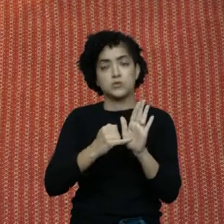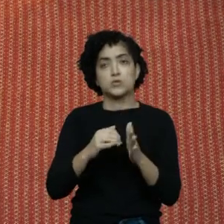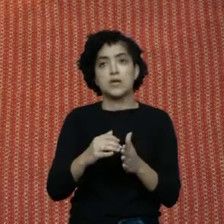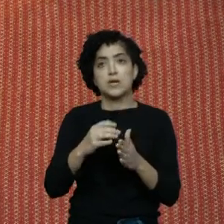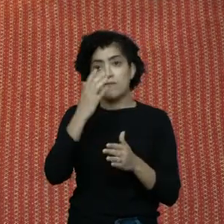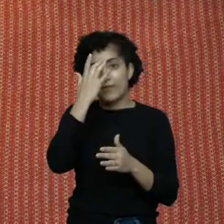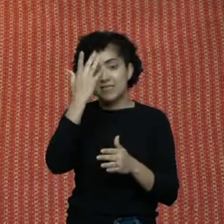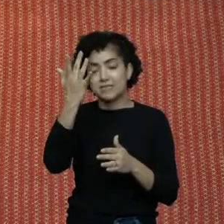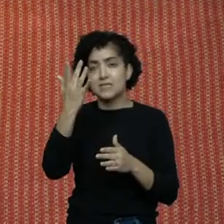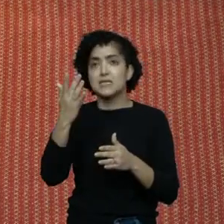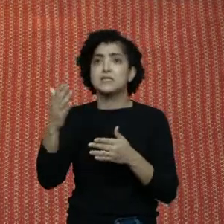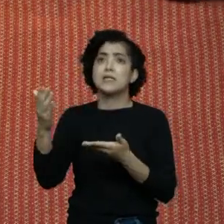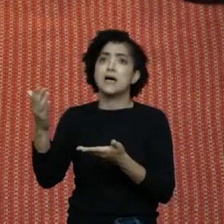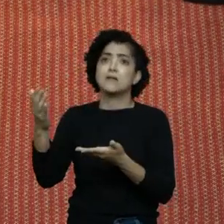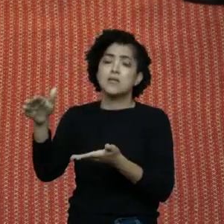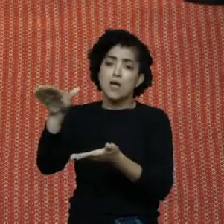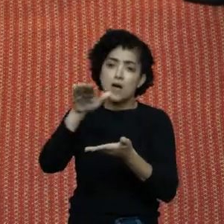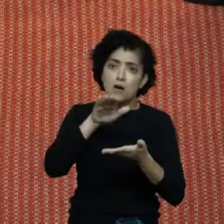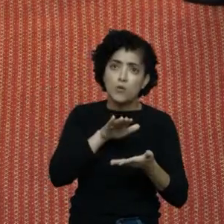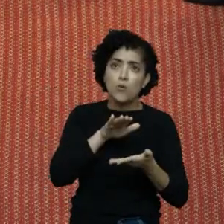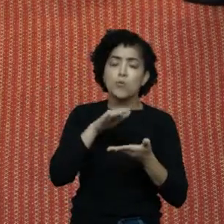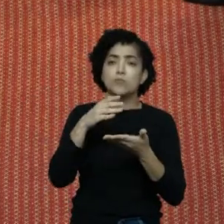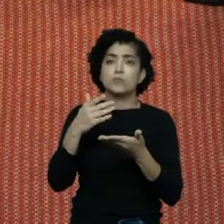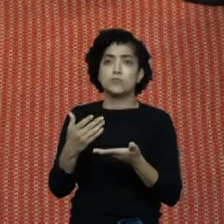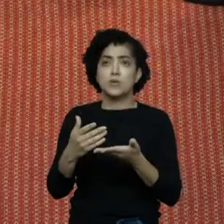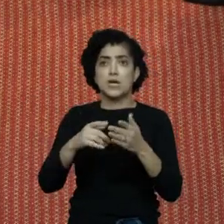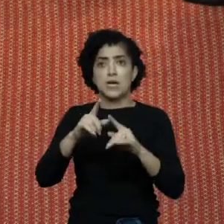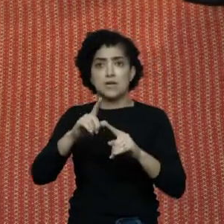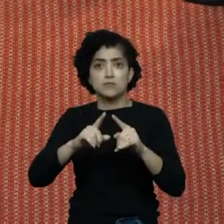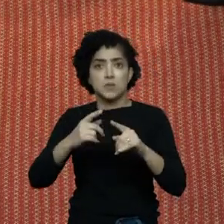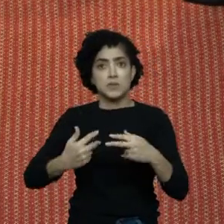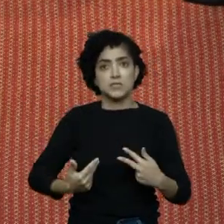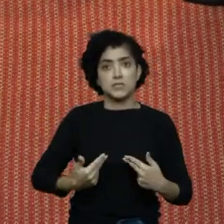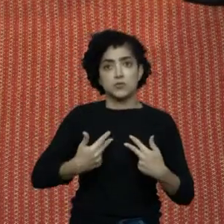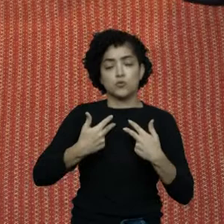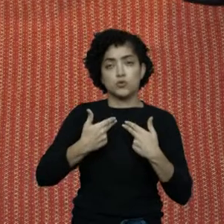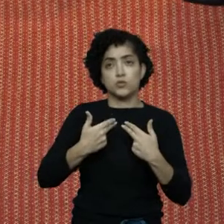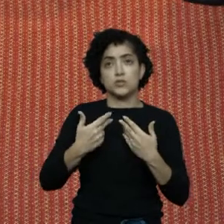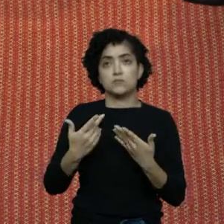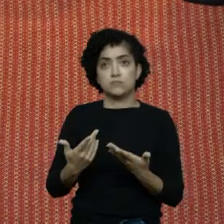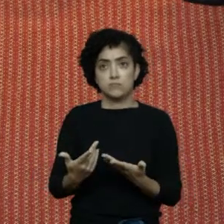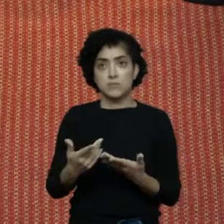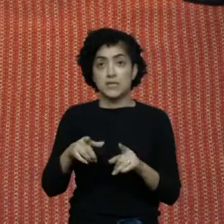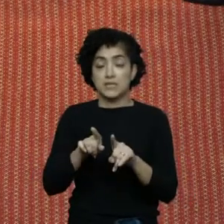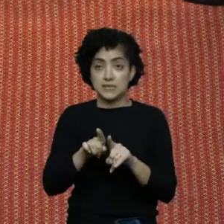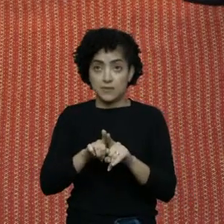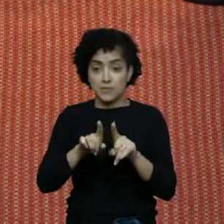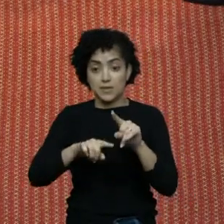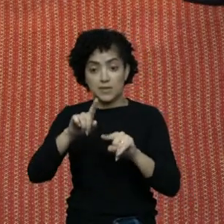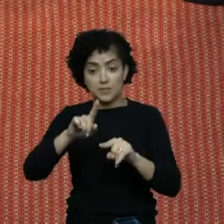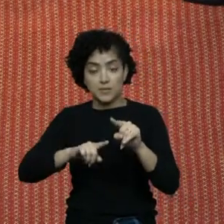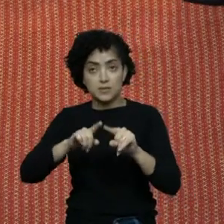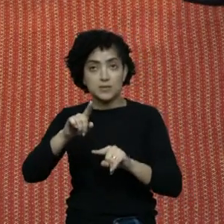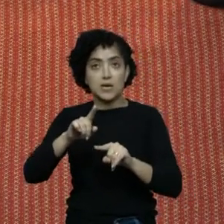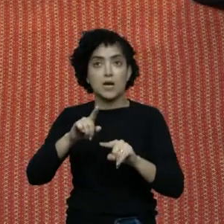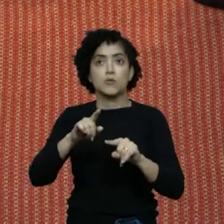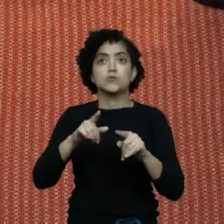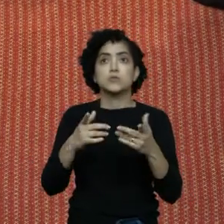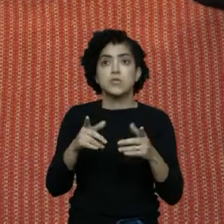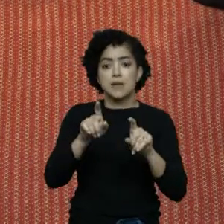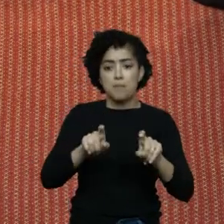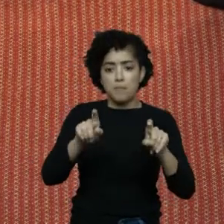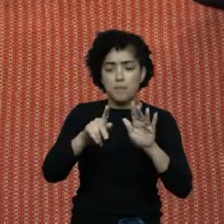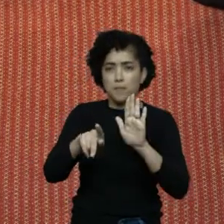a entrada de aparelhos tecnológicos que auxiliam a cirurgia de quadril e joelho imposto de importação de bens de Capital equipamentos de informática telecomunicações